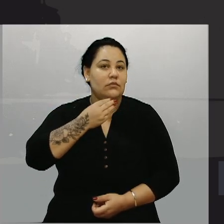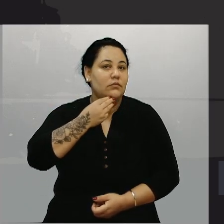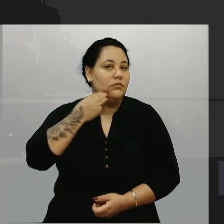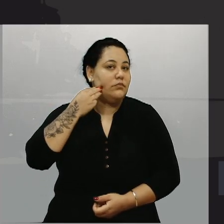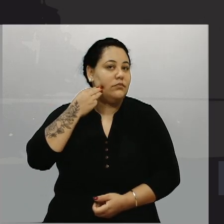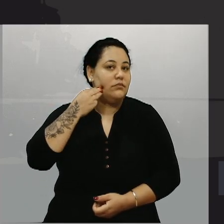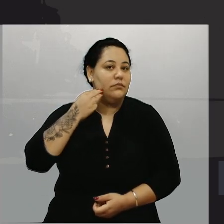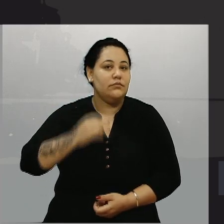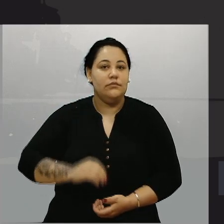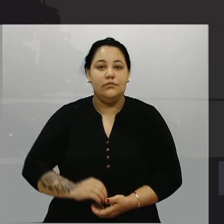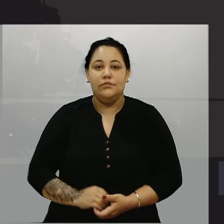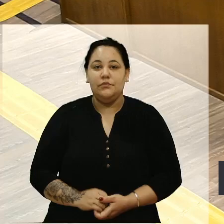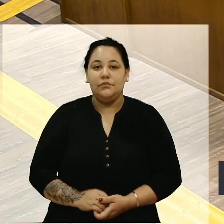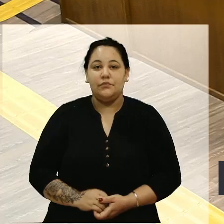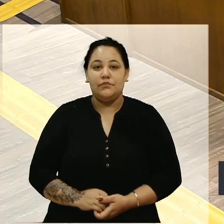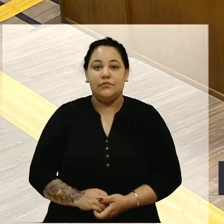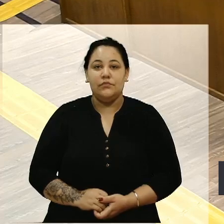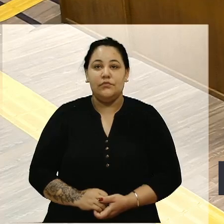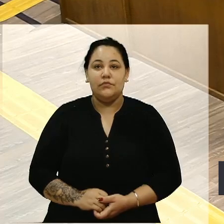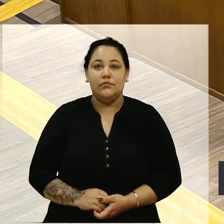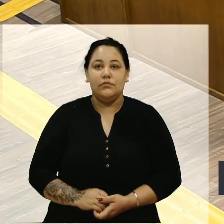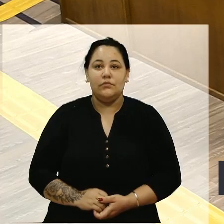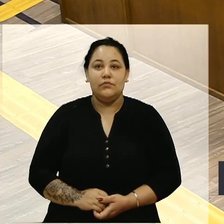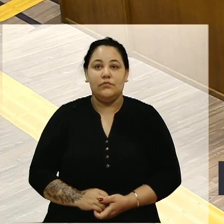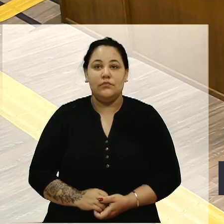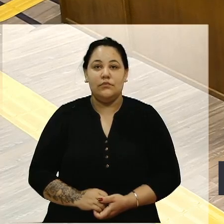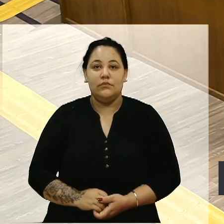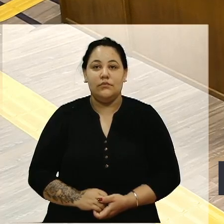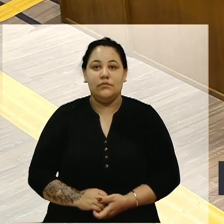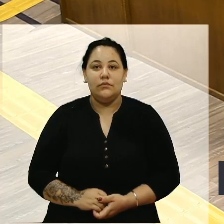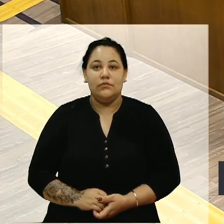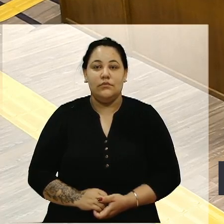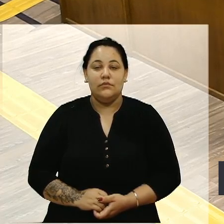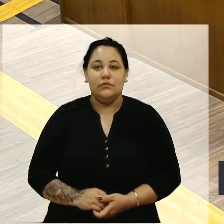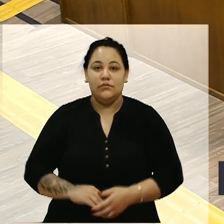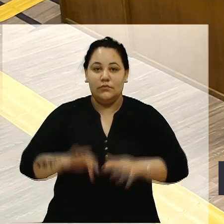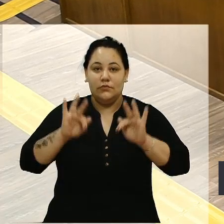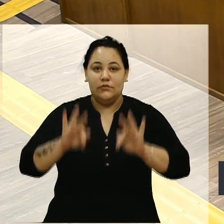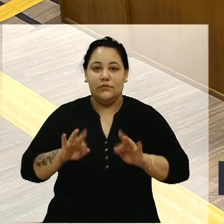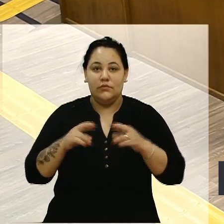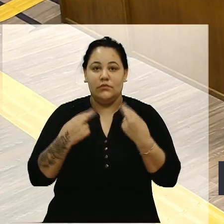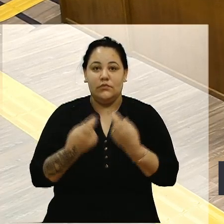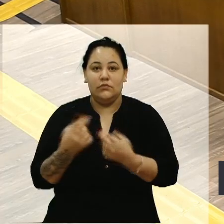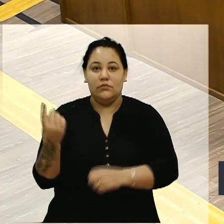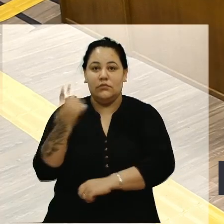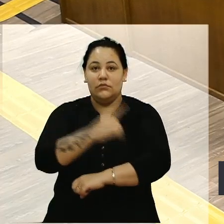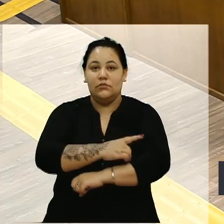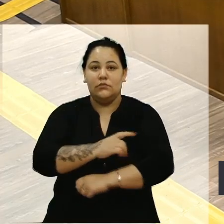Marisol Santos. Encerrada a ordem do dia.